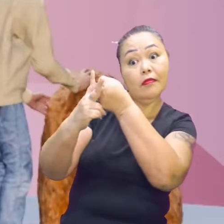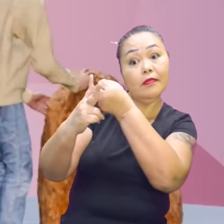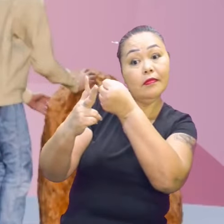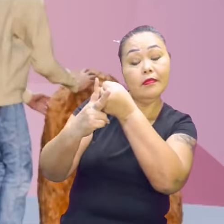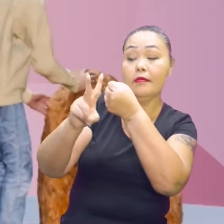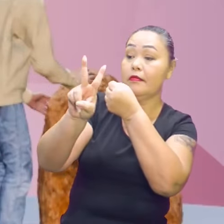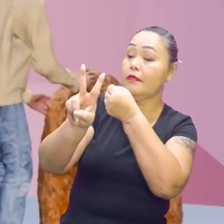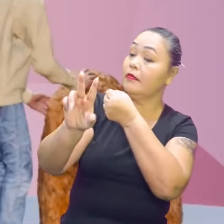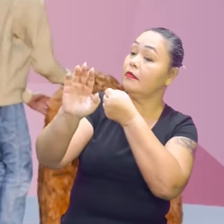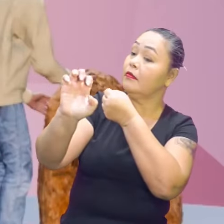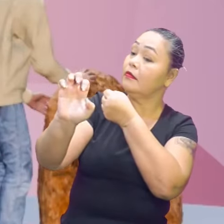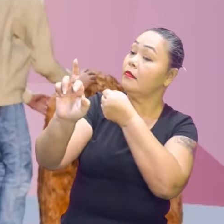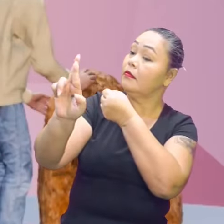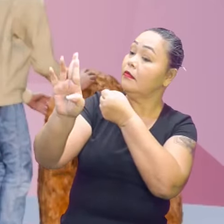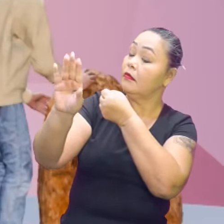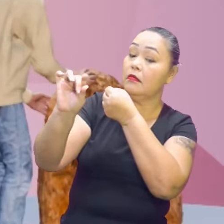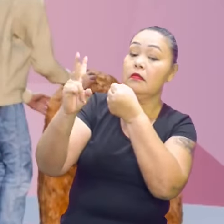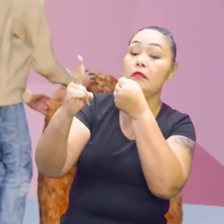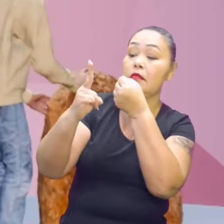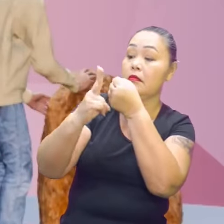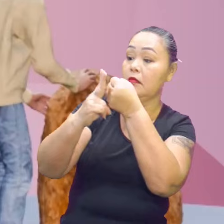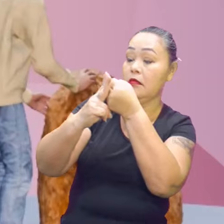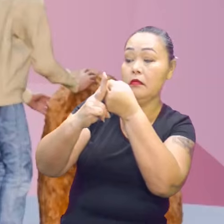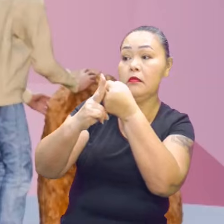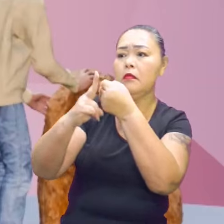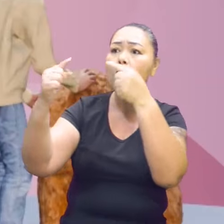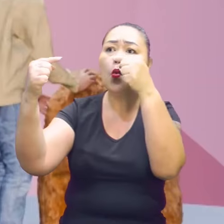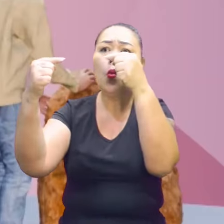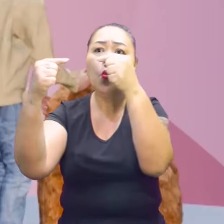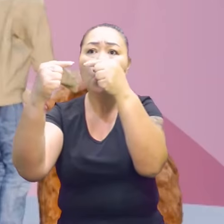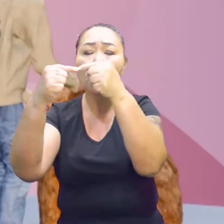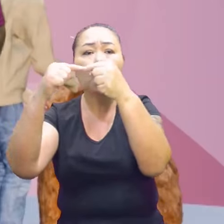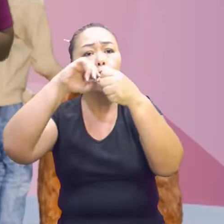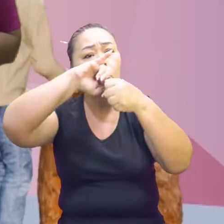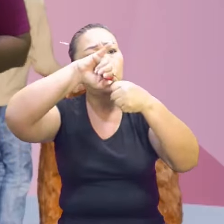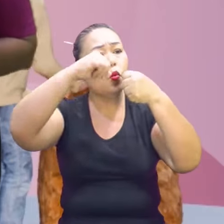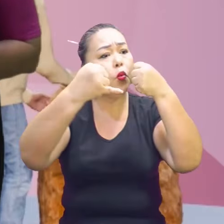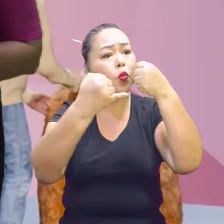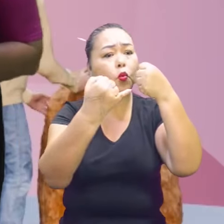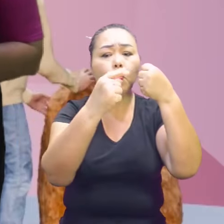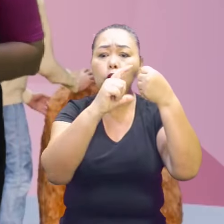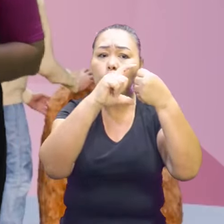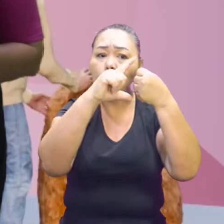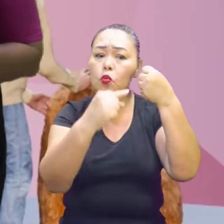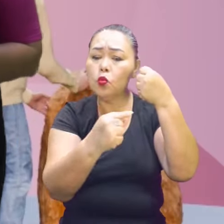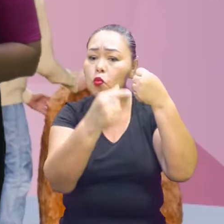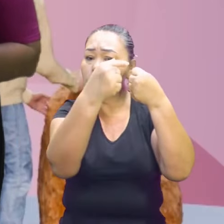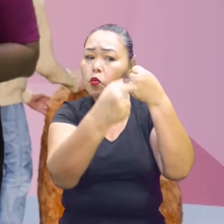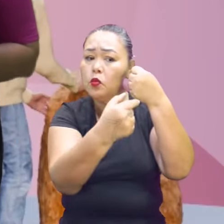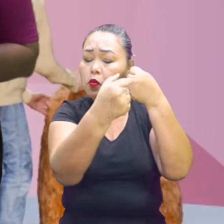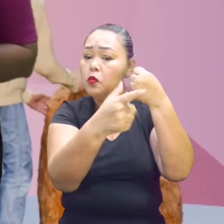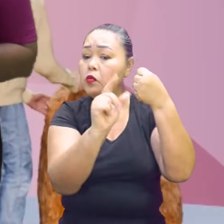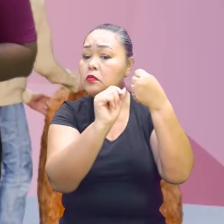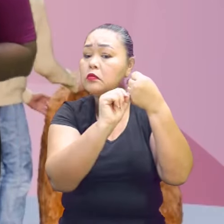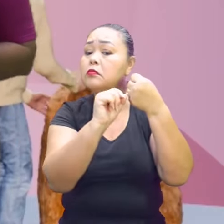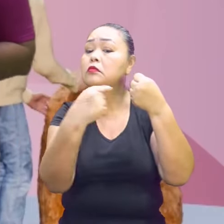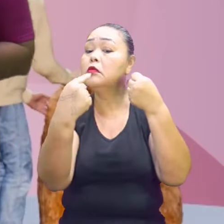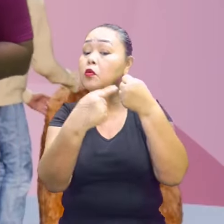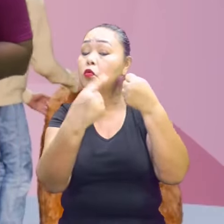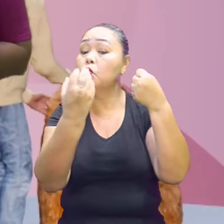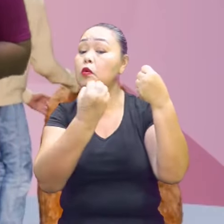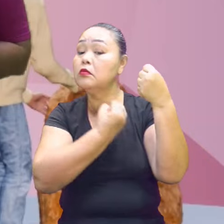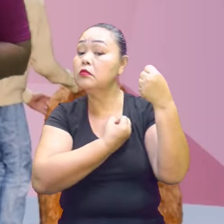geral, né? O verbo concorda com o seu sujeito. Como que seria essa concordância com o sujeito? Ó, em número